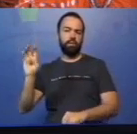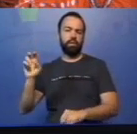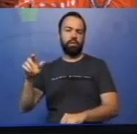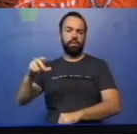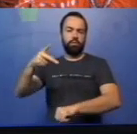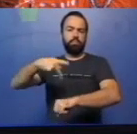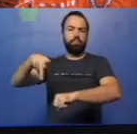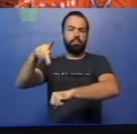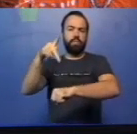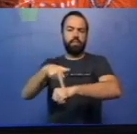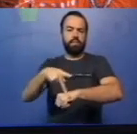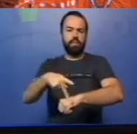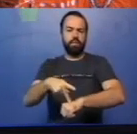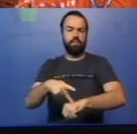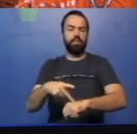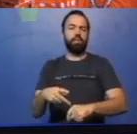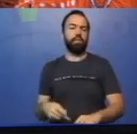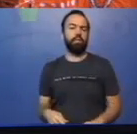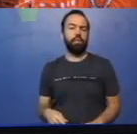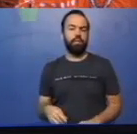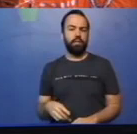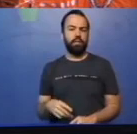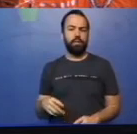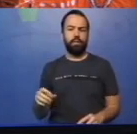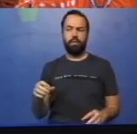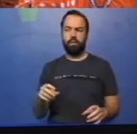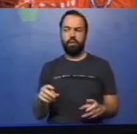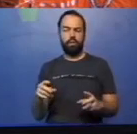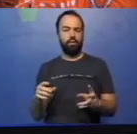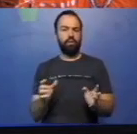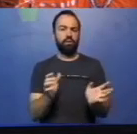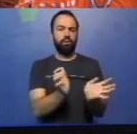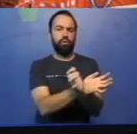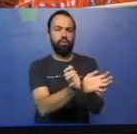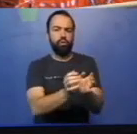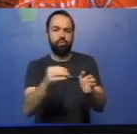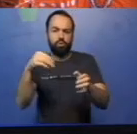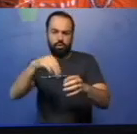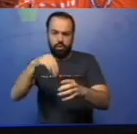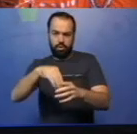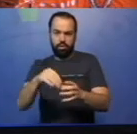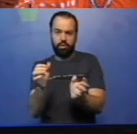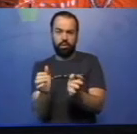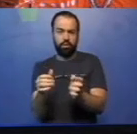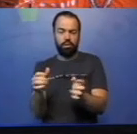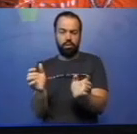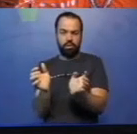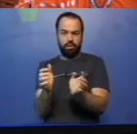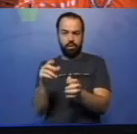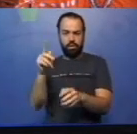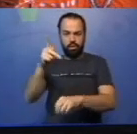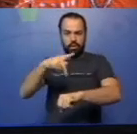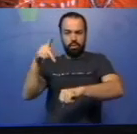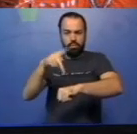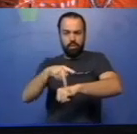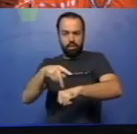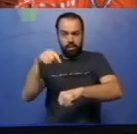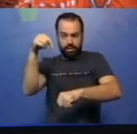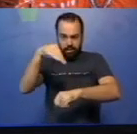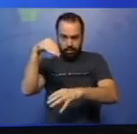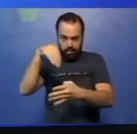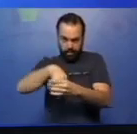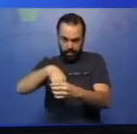Então, outra razão aí dos conflitos, né? Então, dentro de um mesmo país convive-se povos inimigos, né?